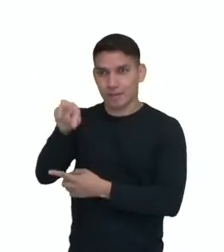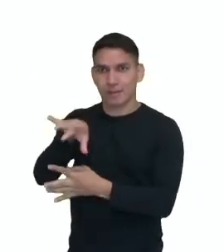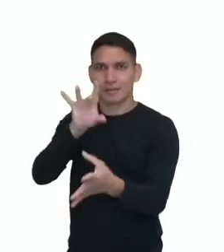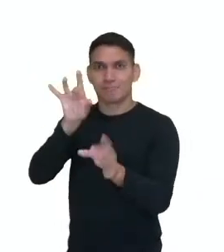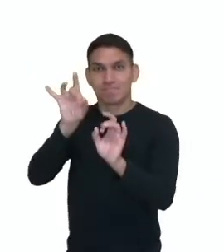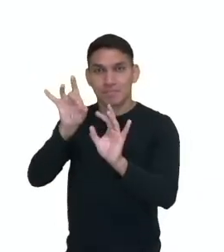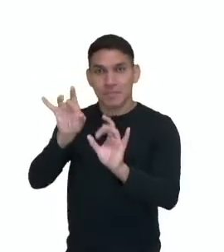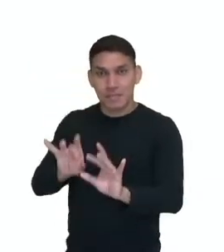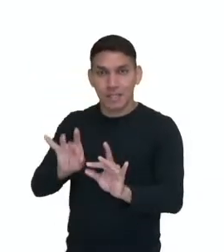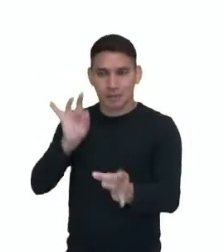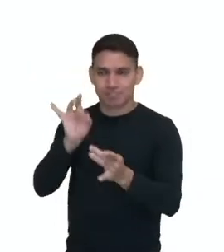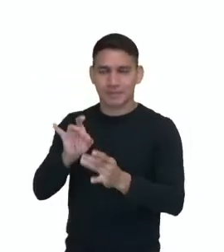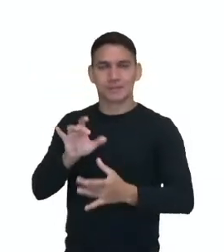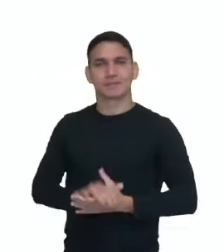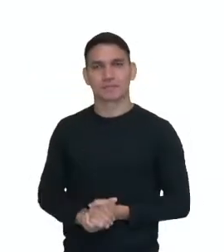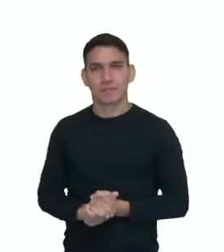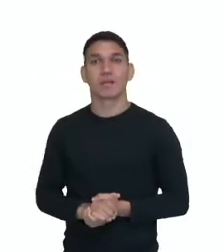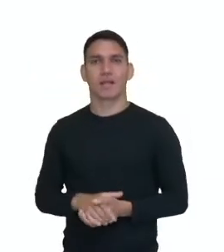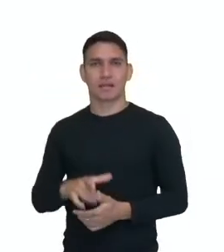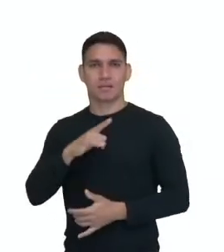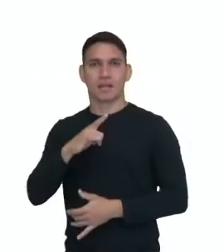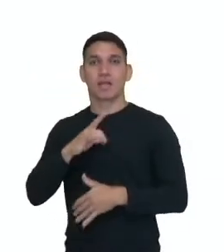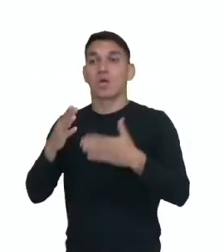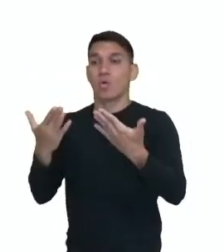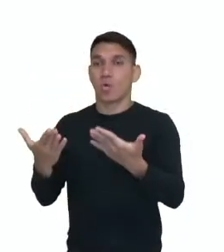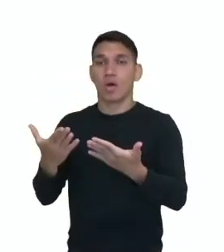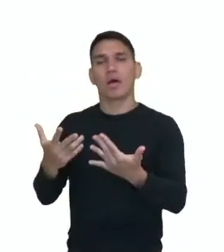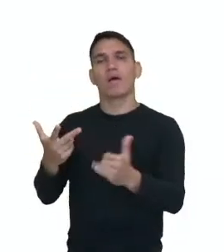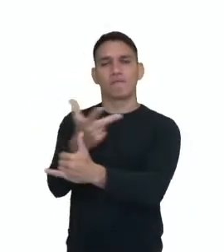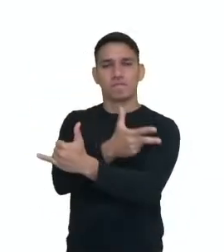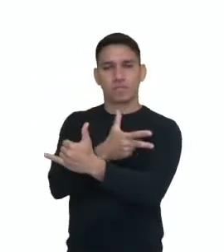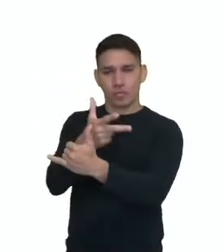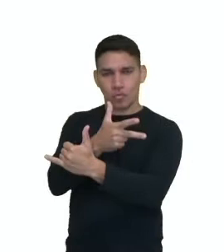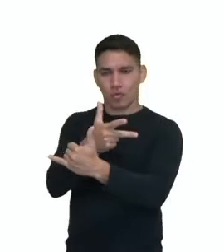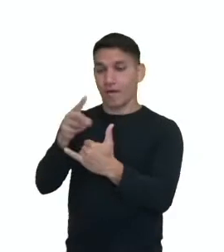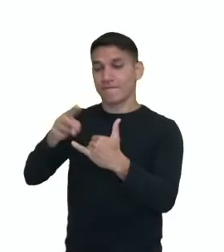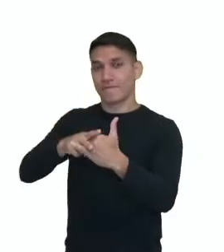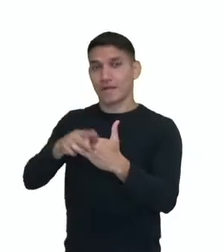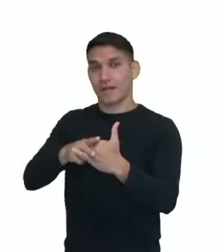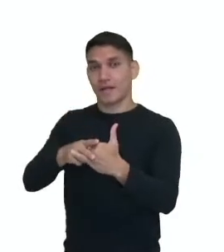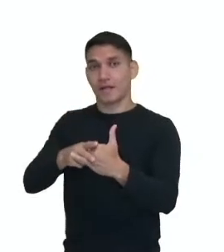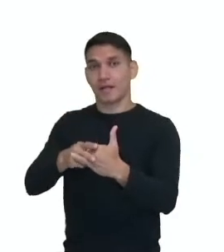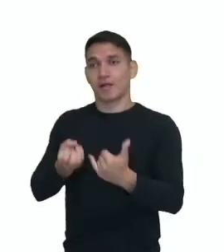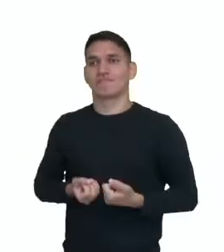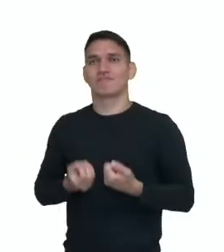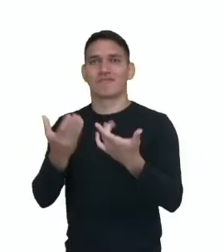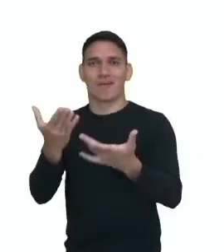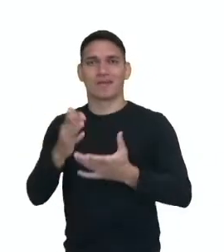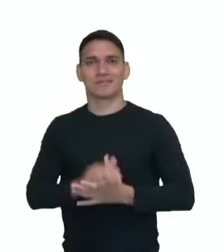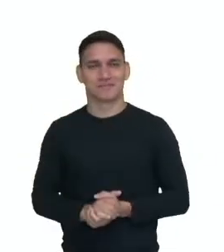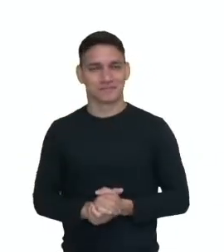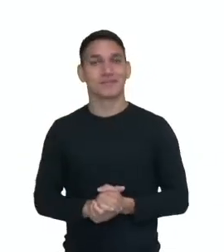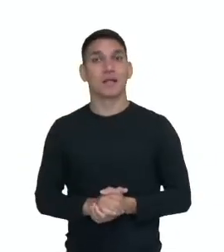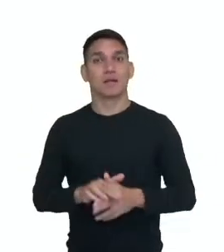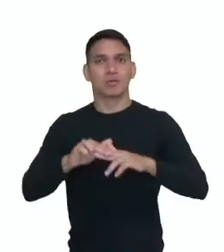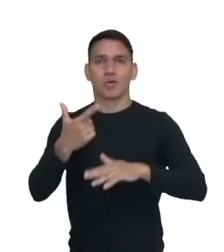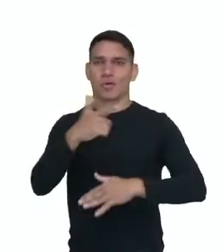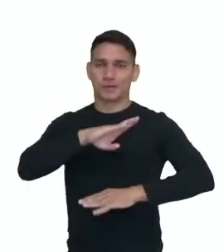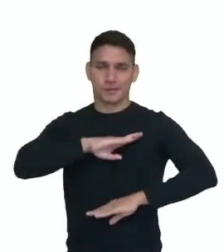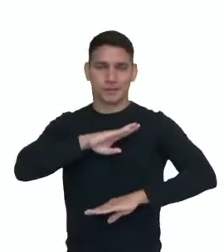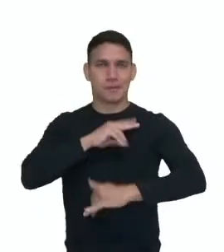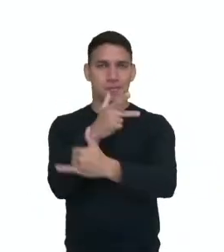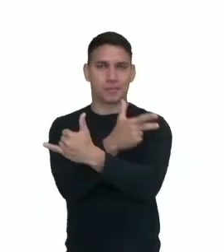conjunção subordinativa, o pronome e o verbo fala. Então, mais uma situação de próclise. E em